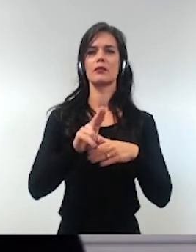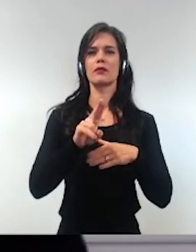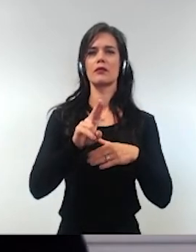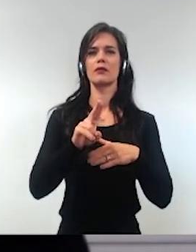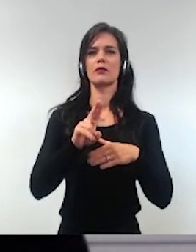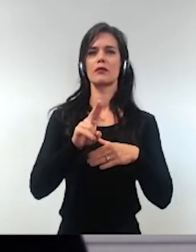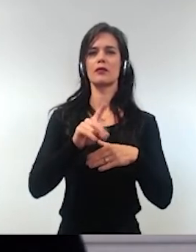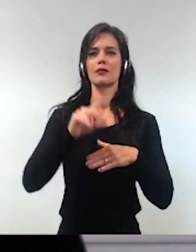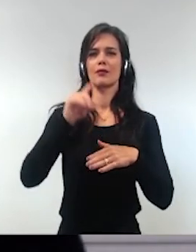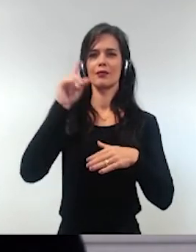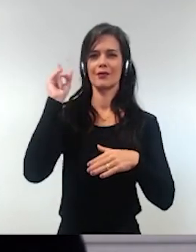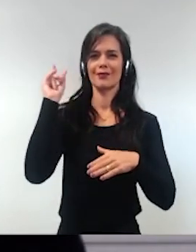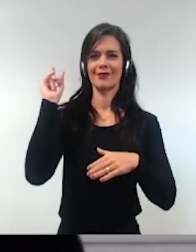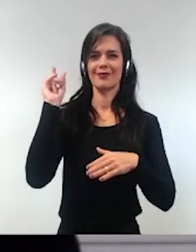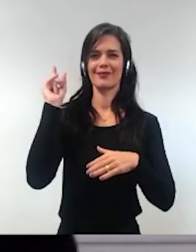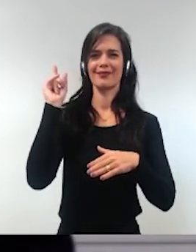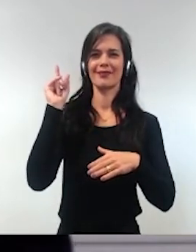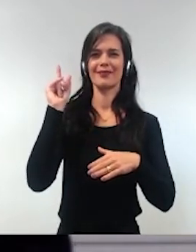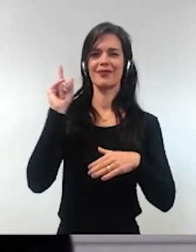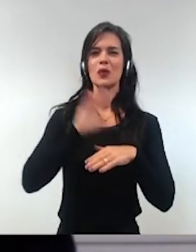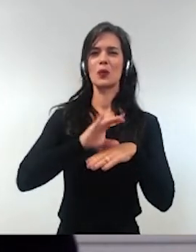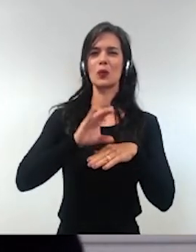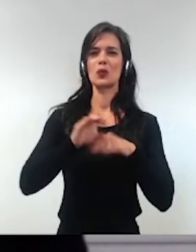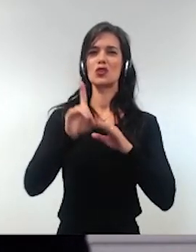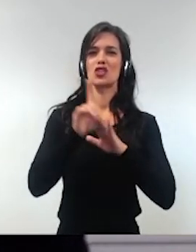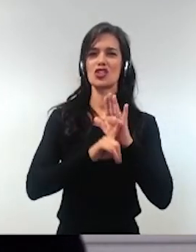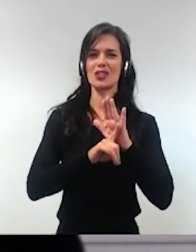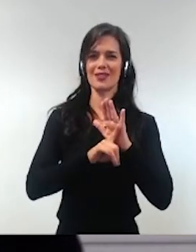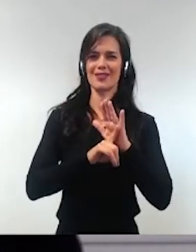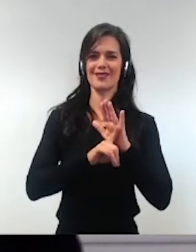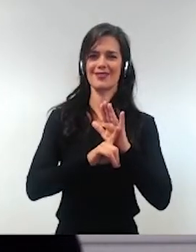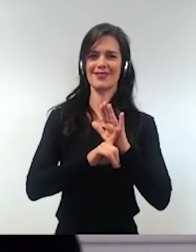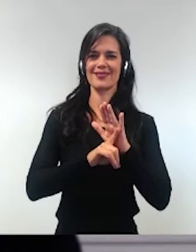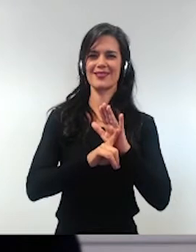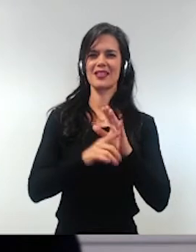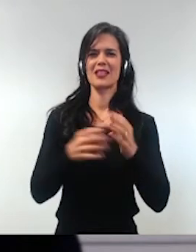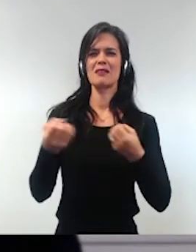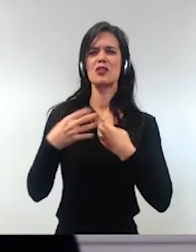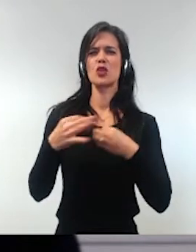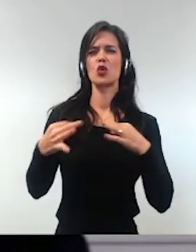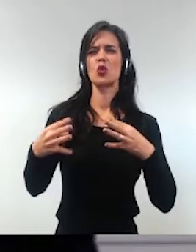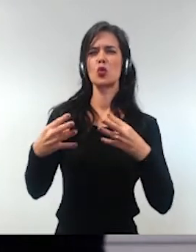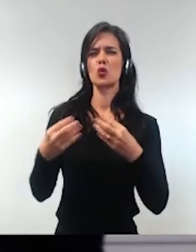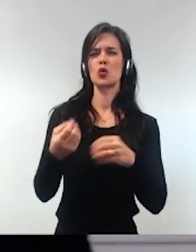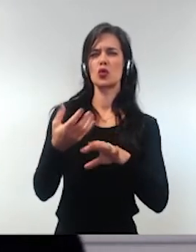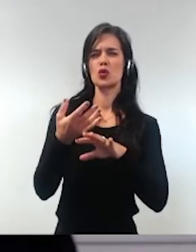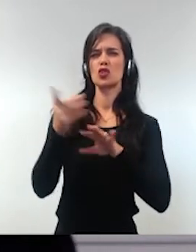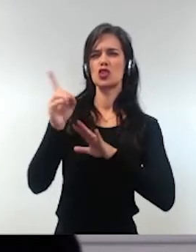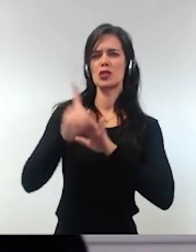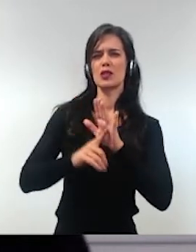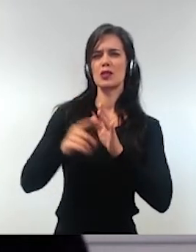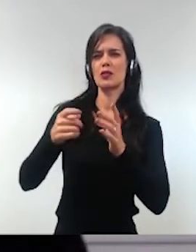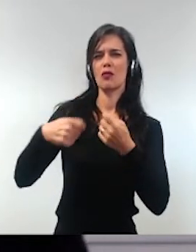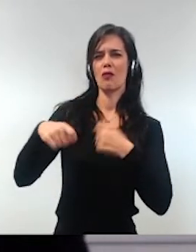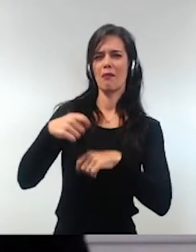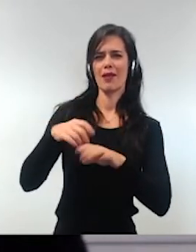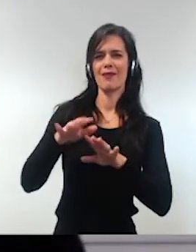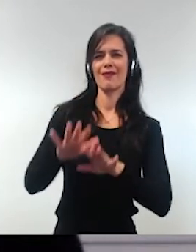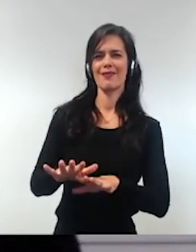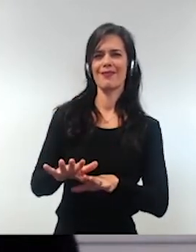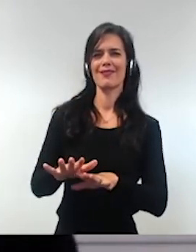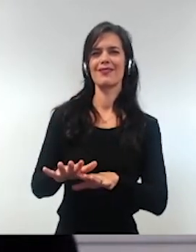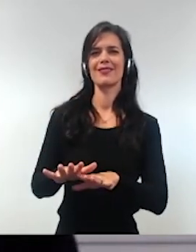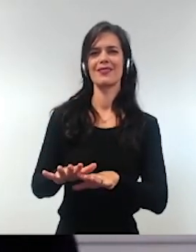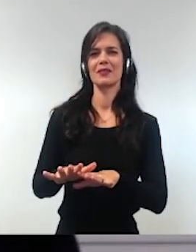vetusta Faculdade de Direito do Recife, né? Me ensinou tudo na área de direito comercial na época, hoje direito